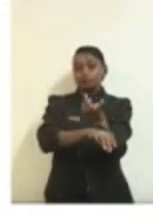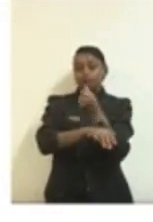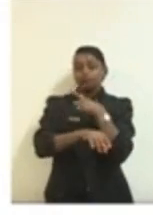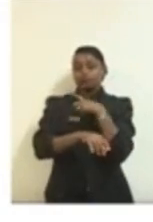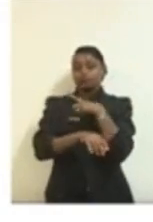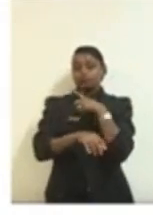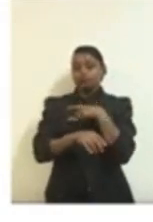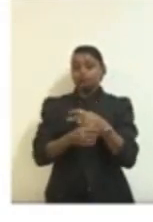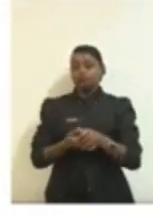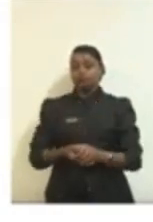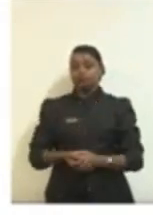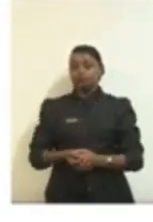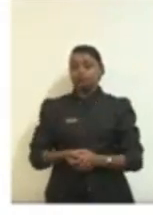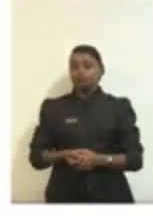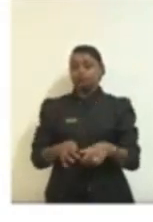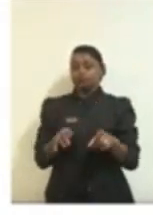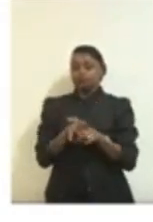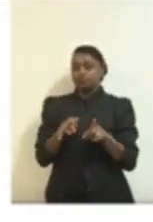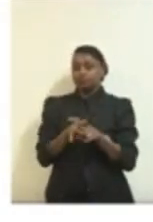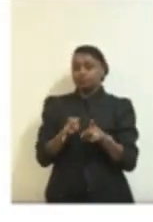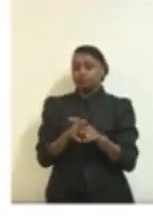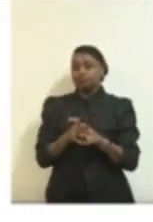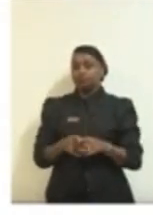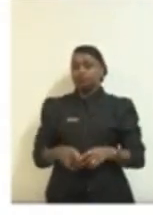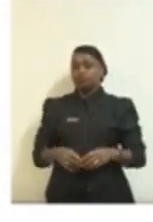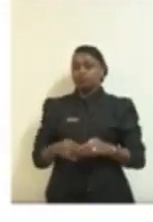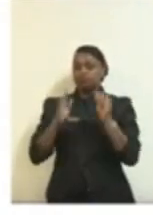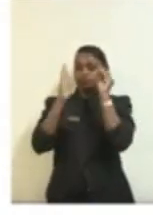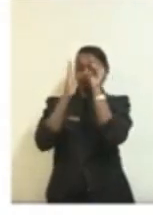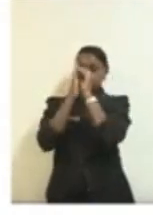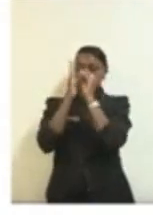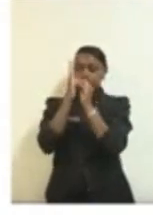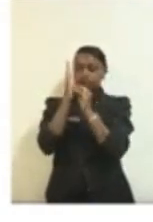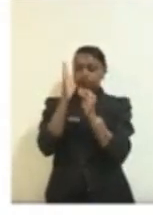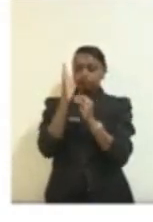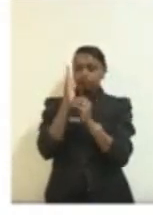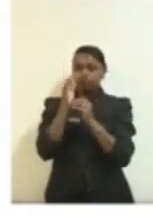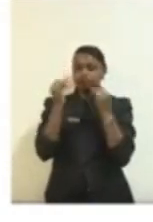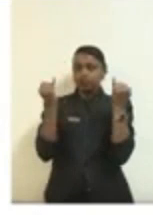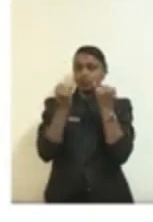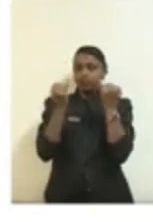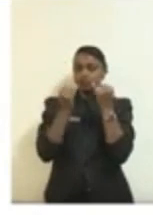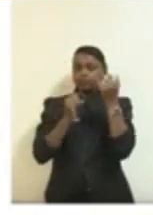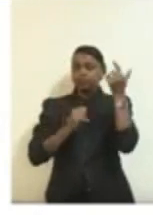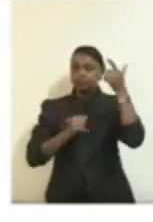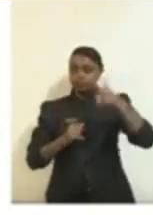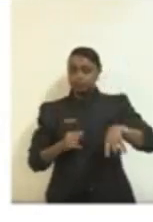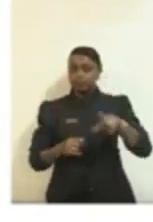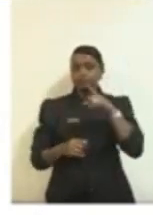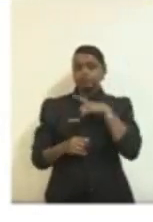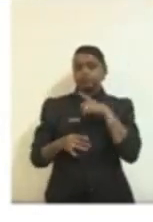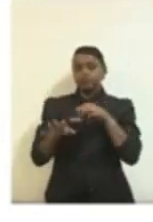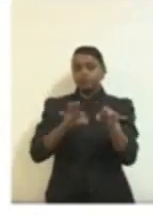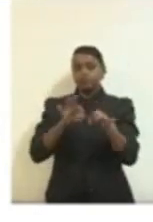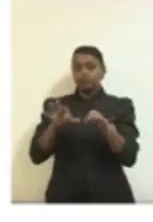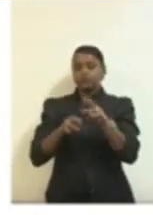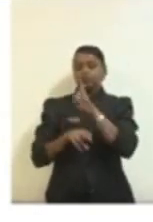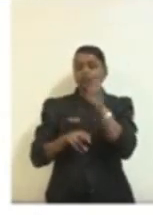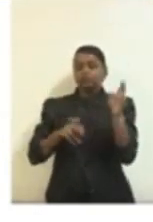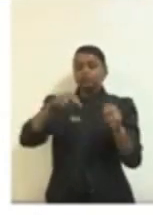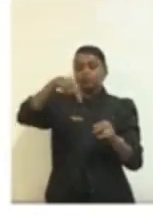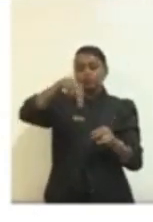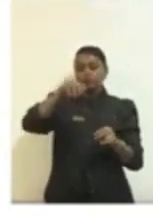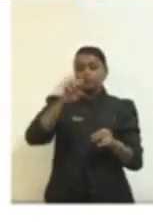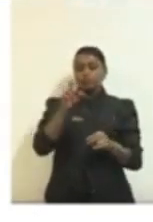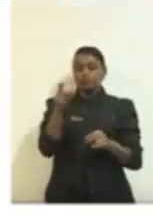depois. E aí, um dado, assim, já finalizando aqui, também do projeto Nexus, que o Valério é coordenador,